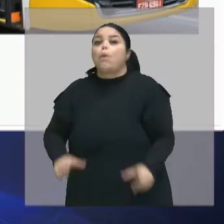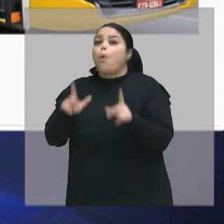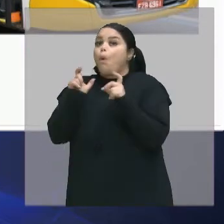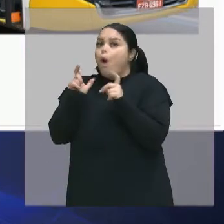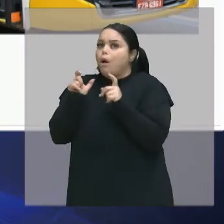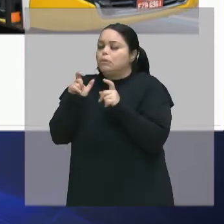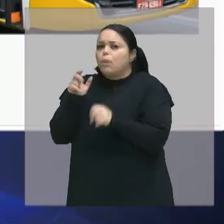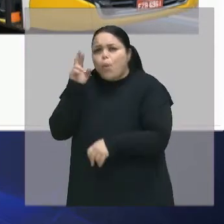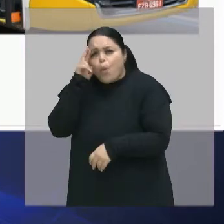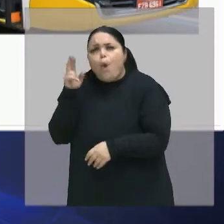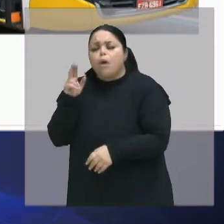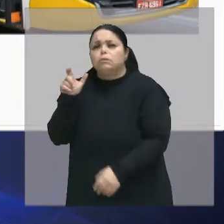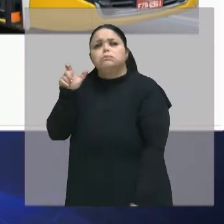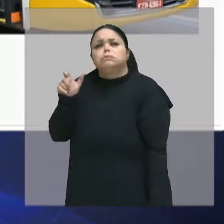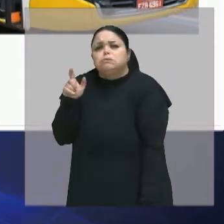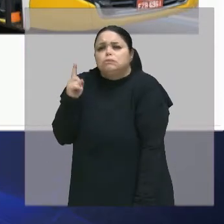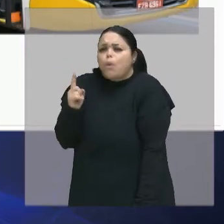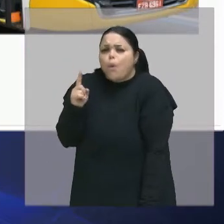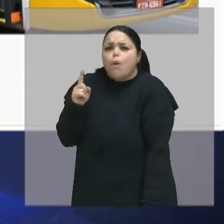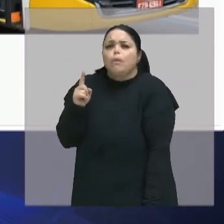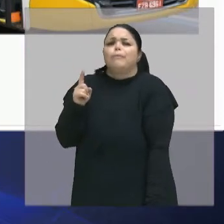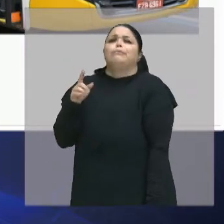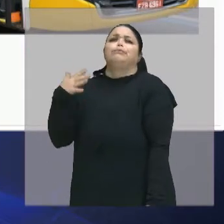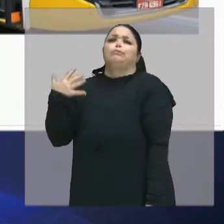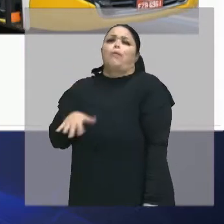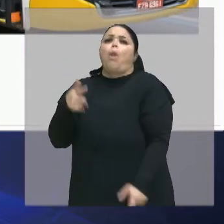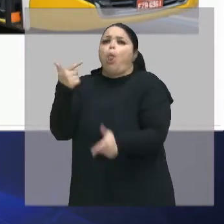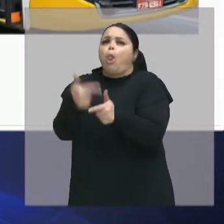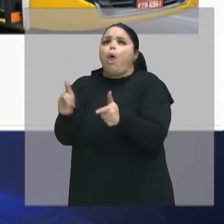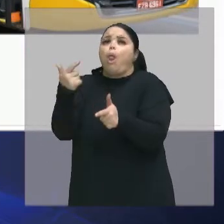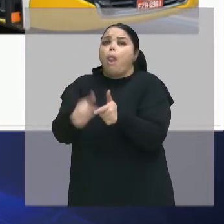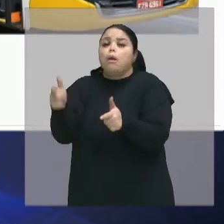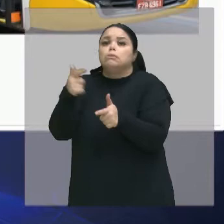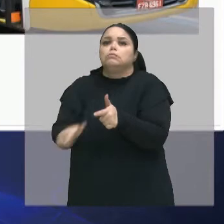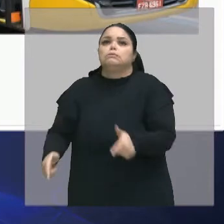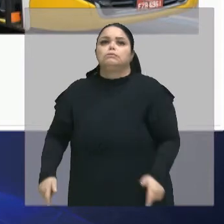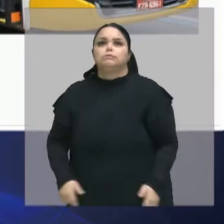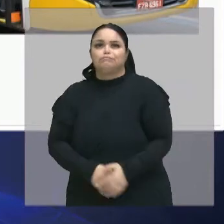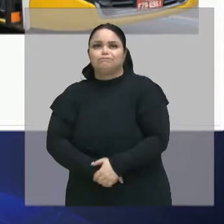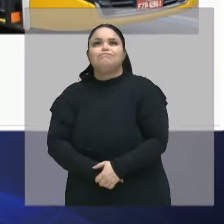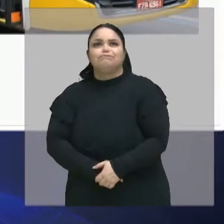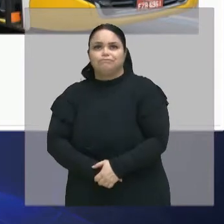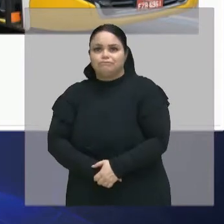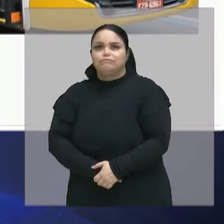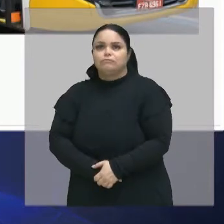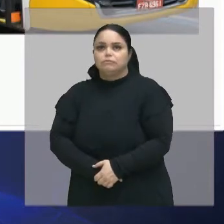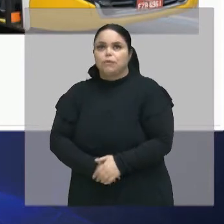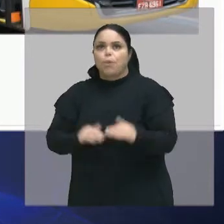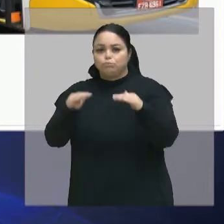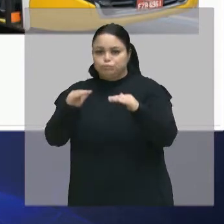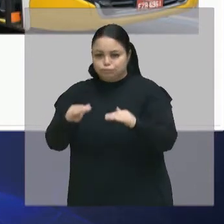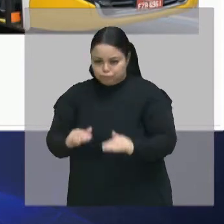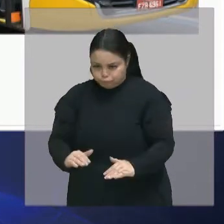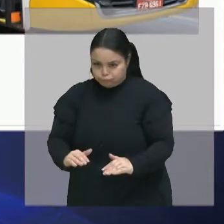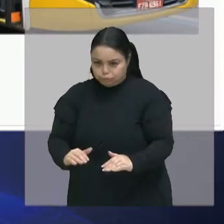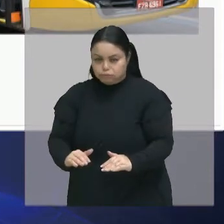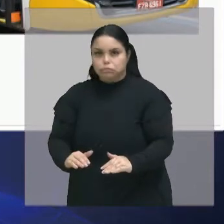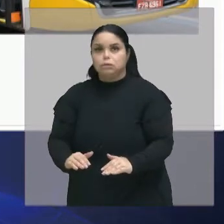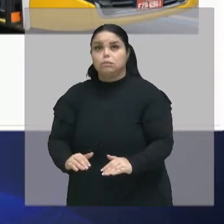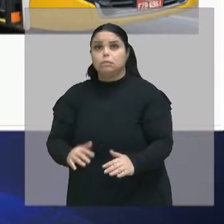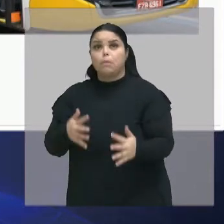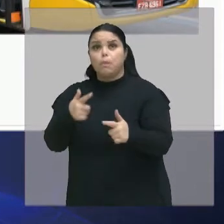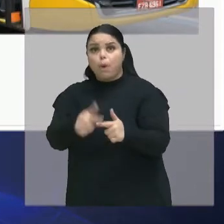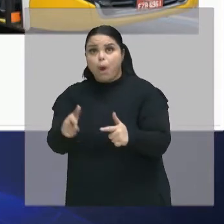um senhor, eles também estão com muitos problemas, que é o problema do piso baixo. Isso